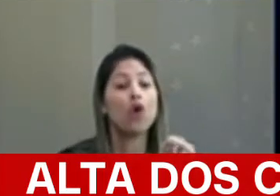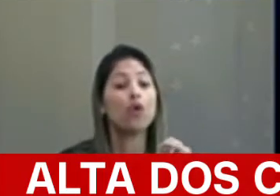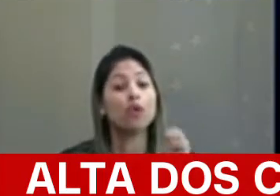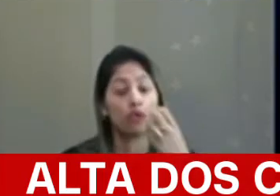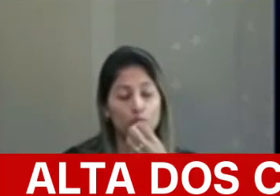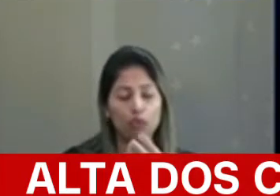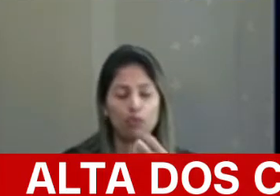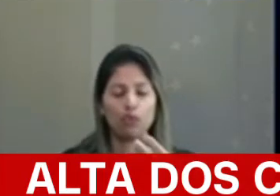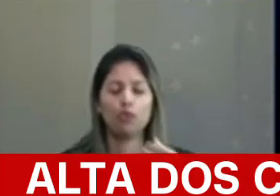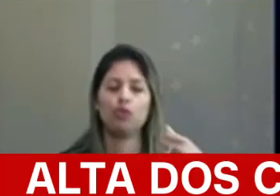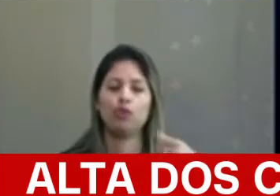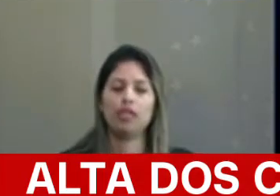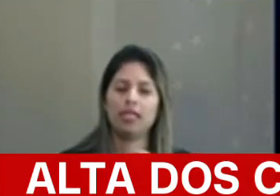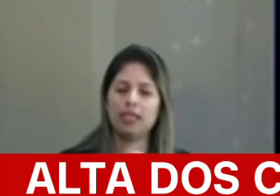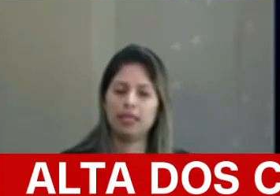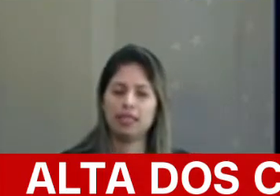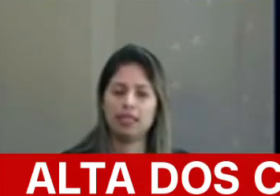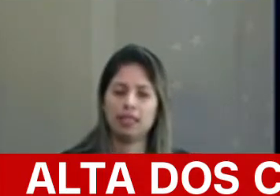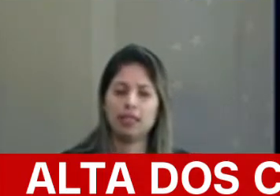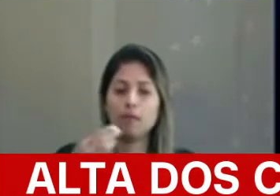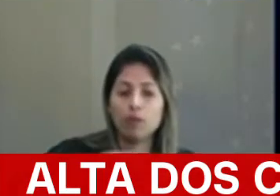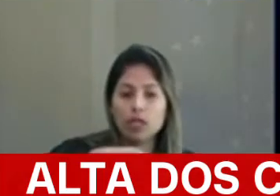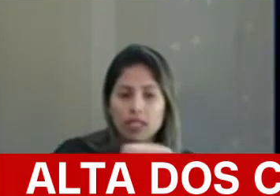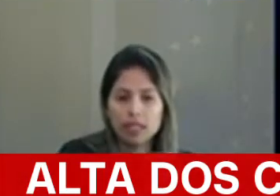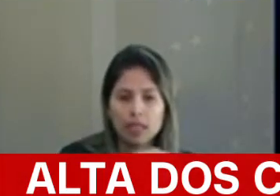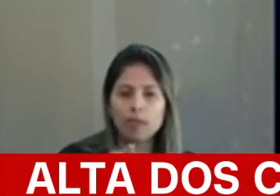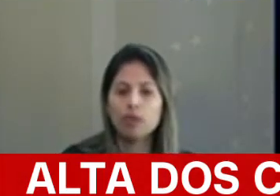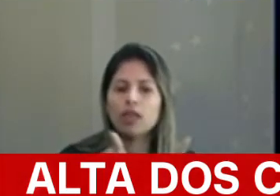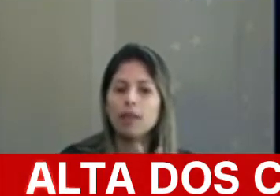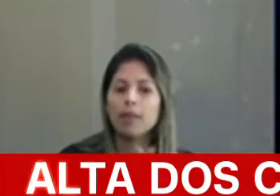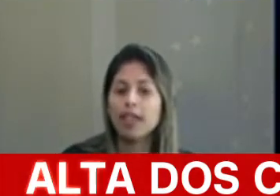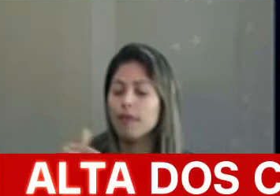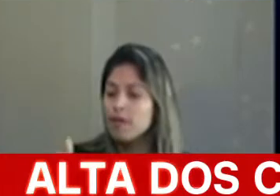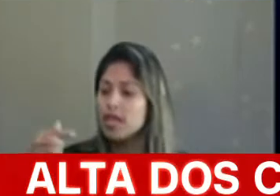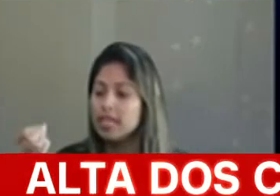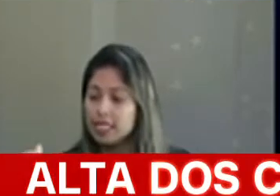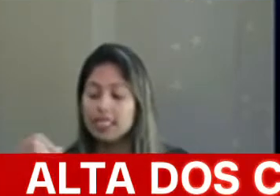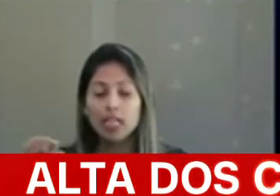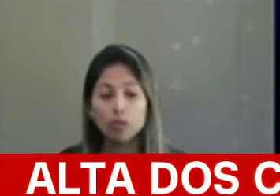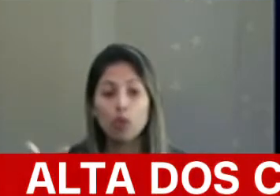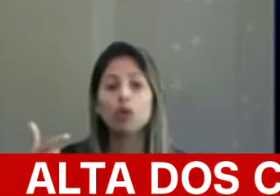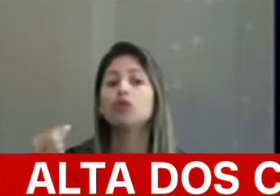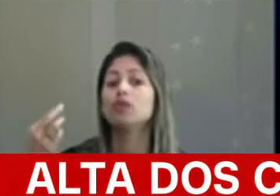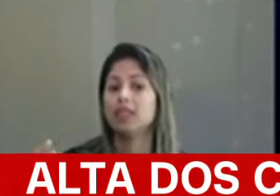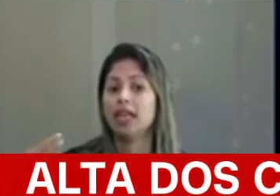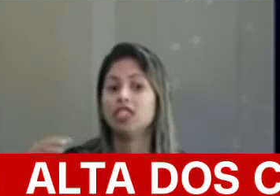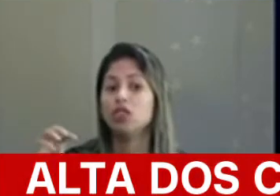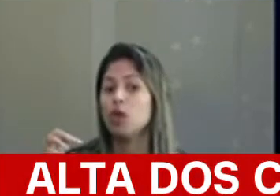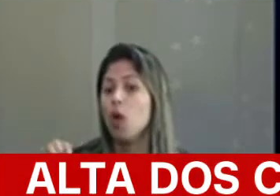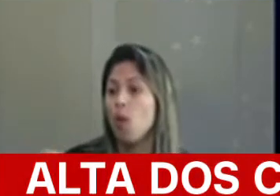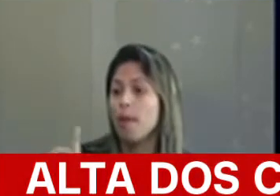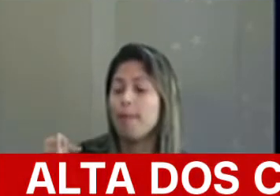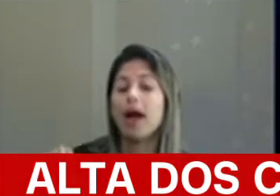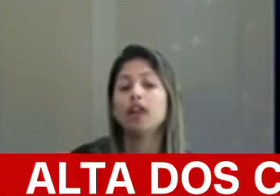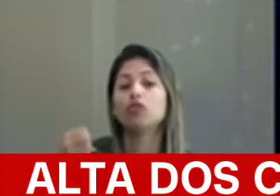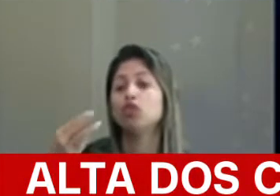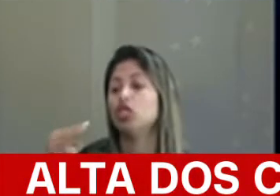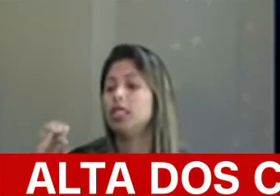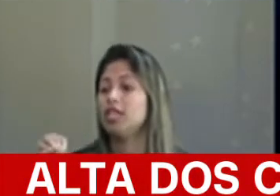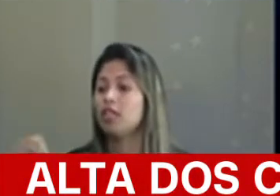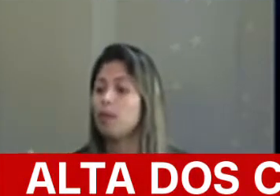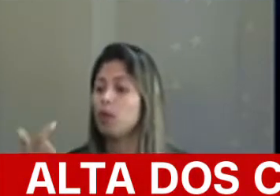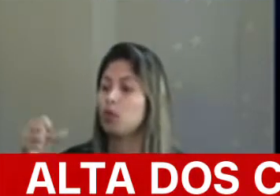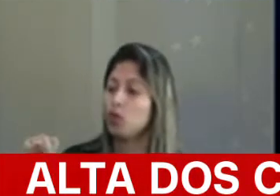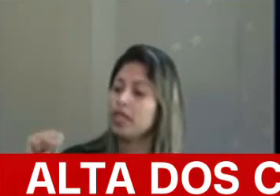de 23,16 para os estados, um impacto total de 30,88. O